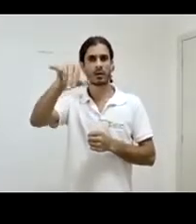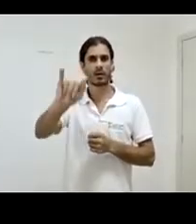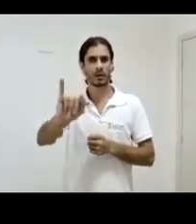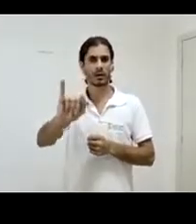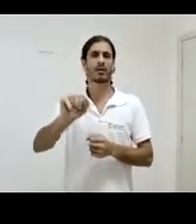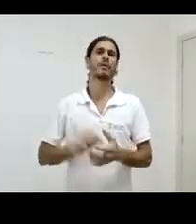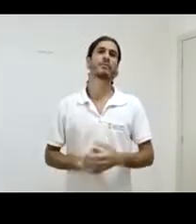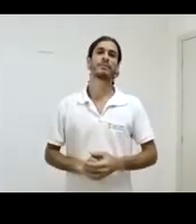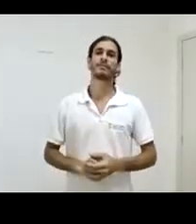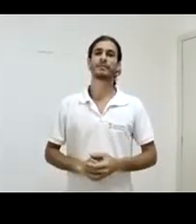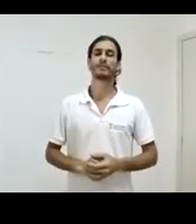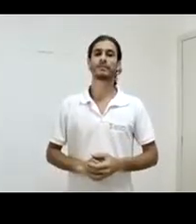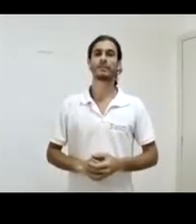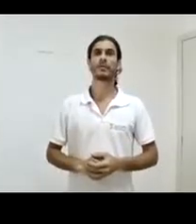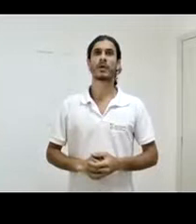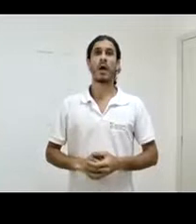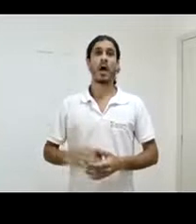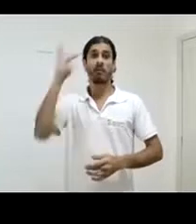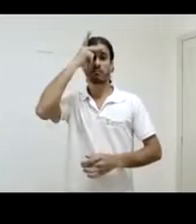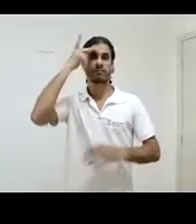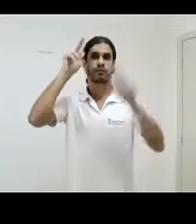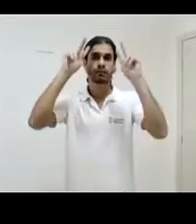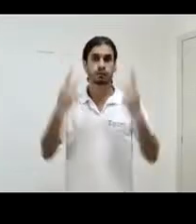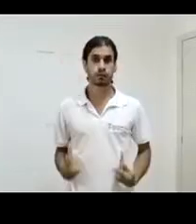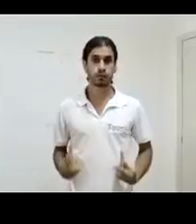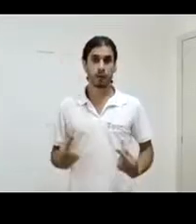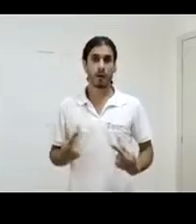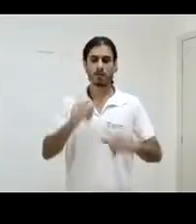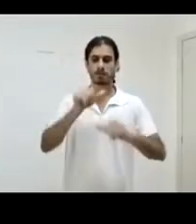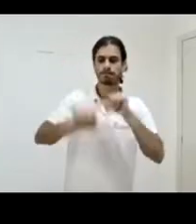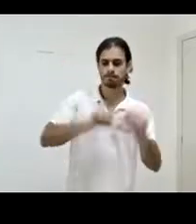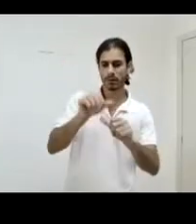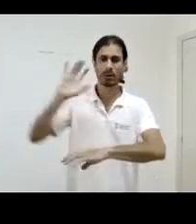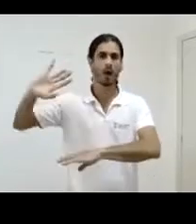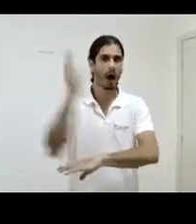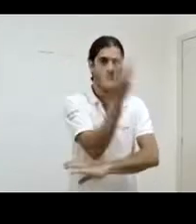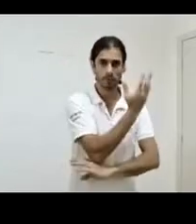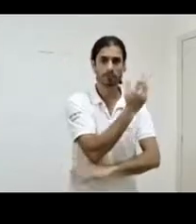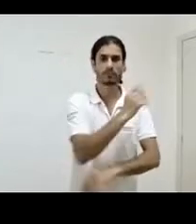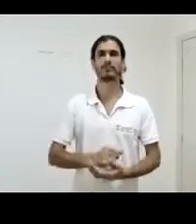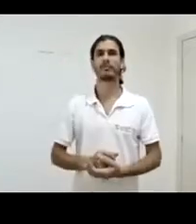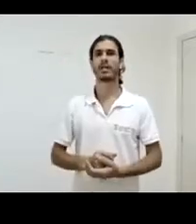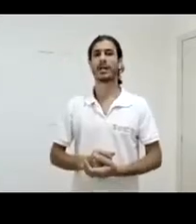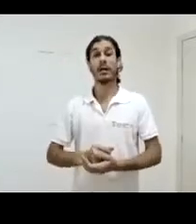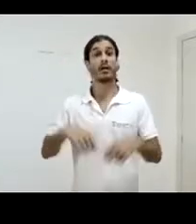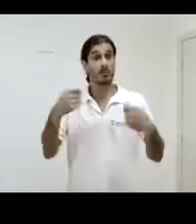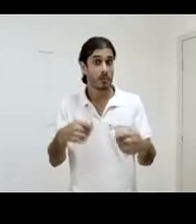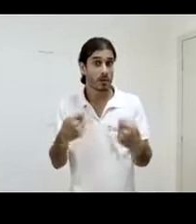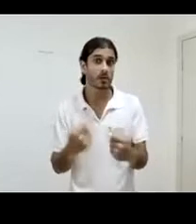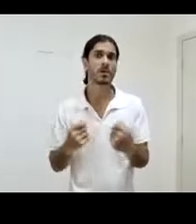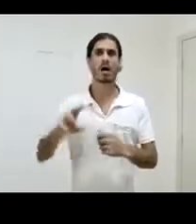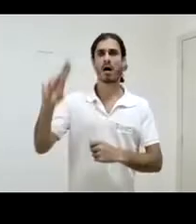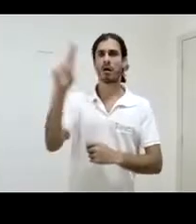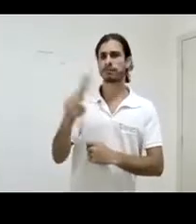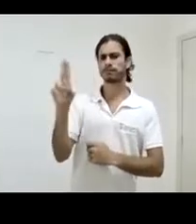torna-se necessário, com base nesses autores, usar os instrumentos tecnológicos que nós temos hoje, como o Duolingo,